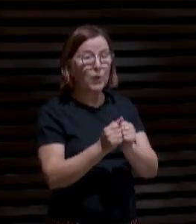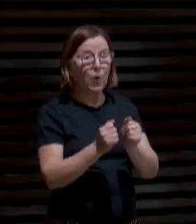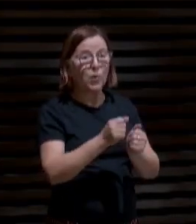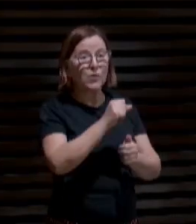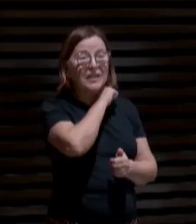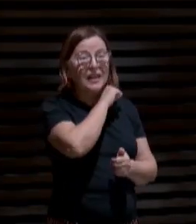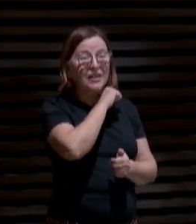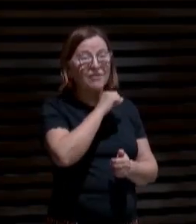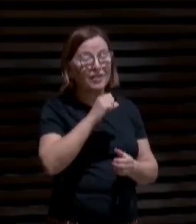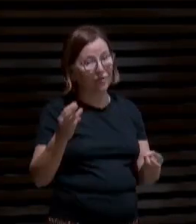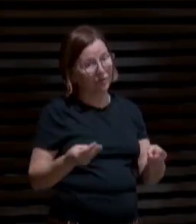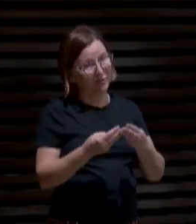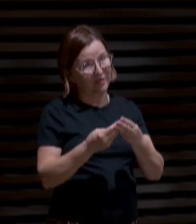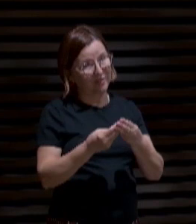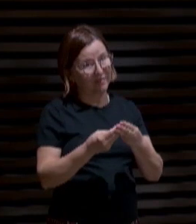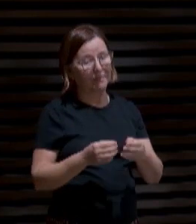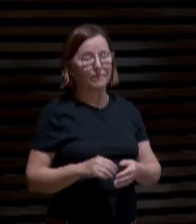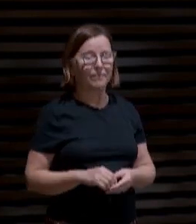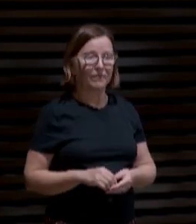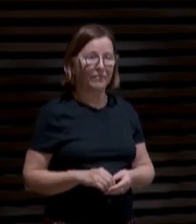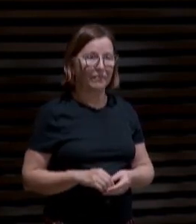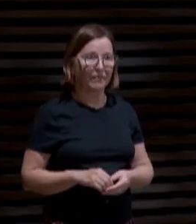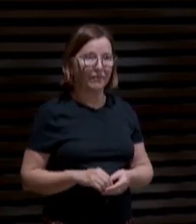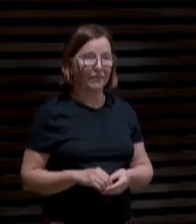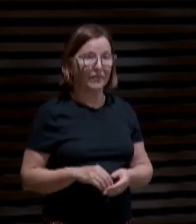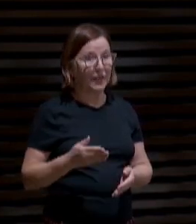entender é que o julgador de Jesus também era um homem fraco.